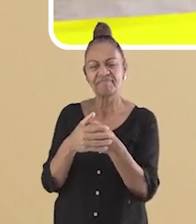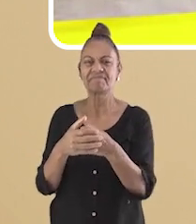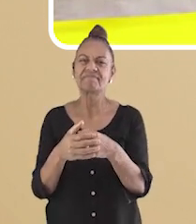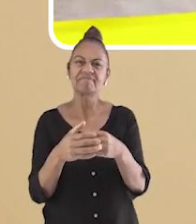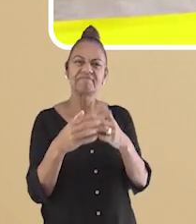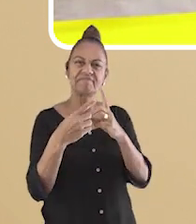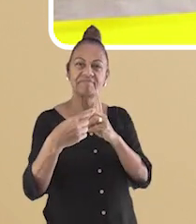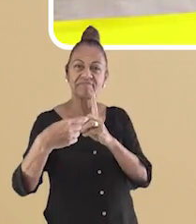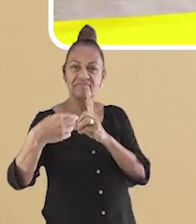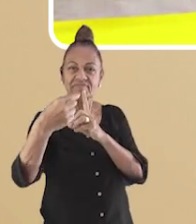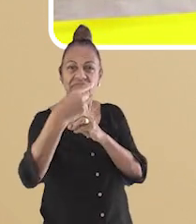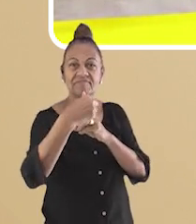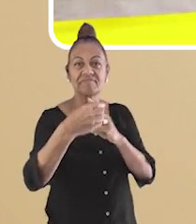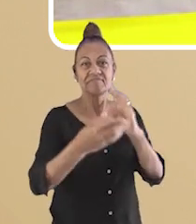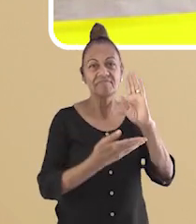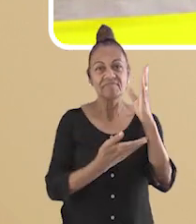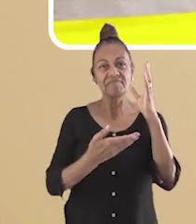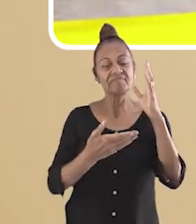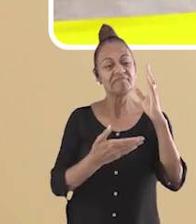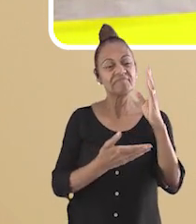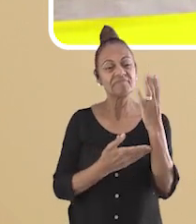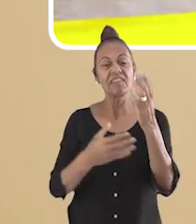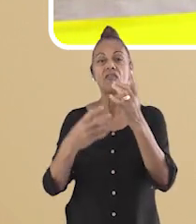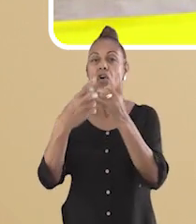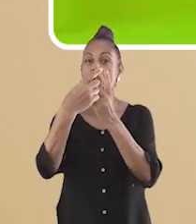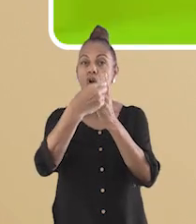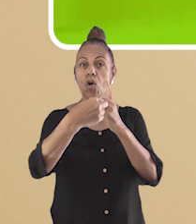pau. Se escondem muito bem.